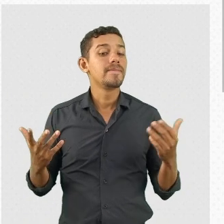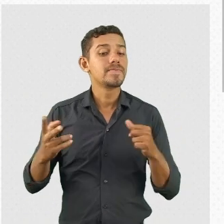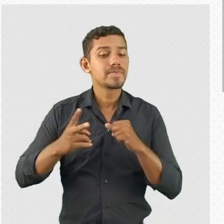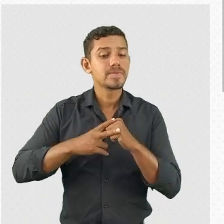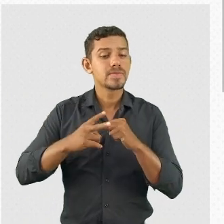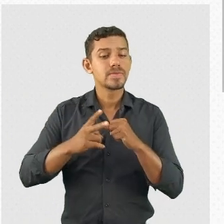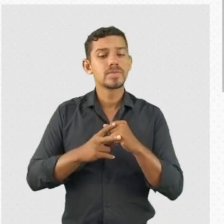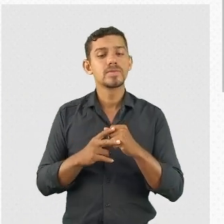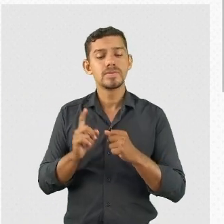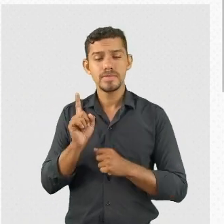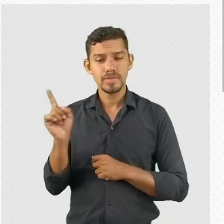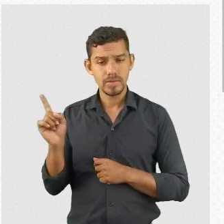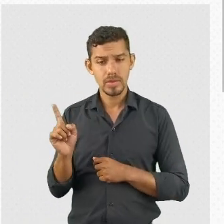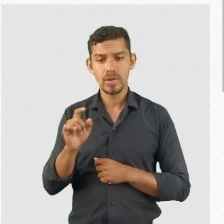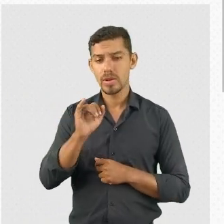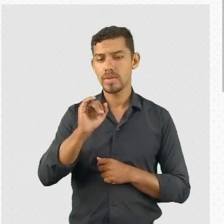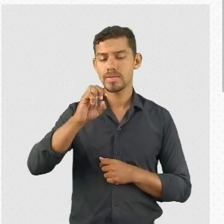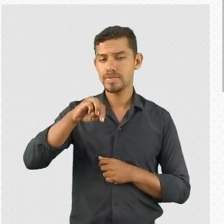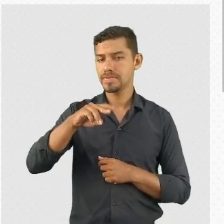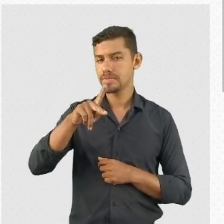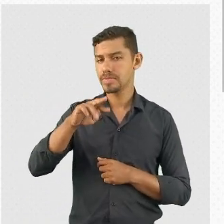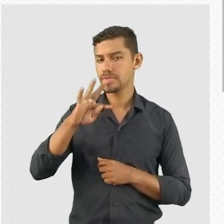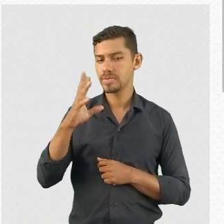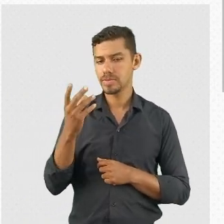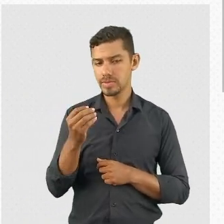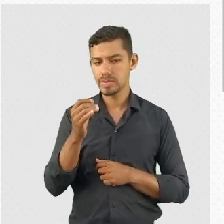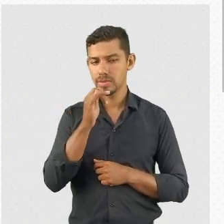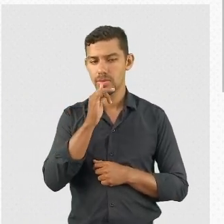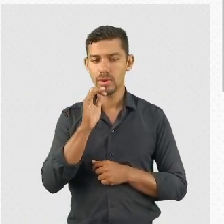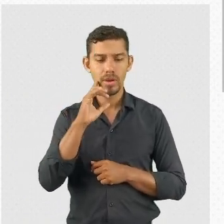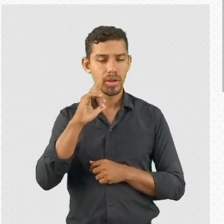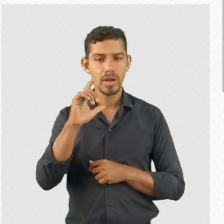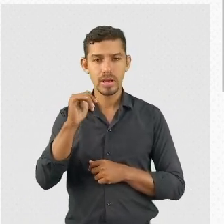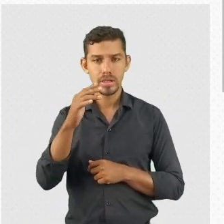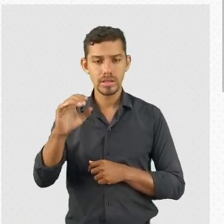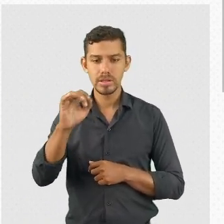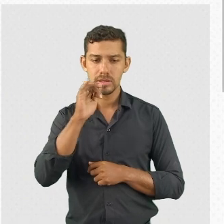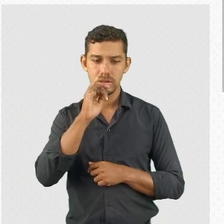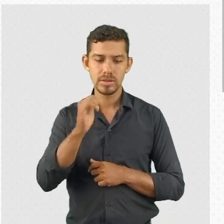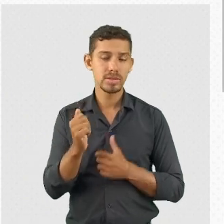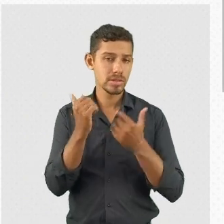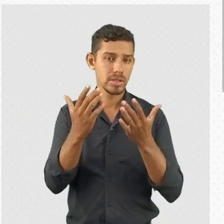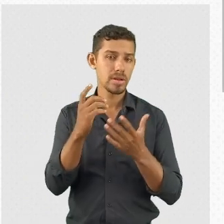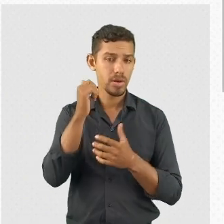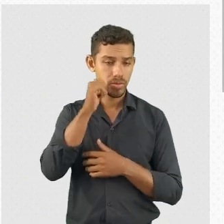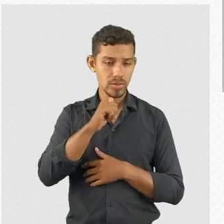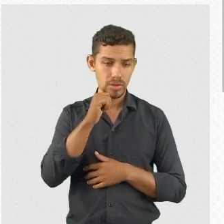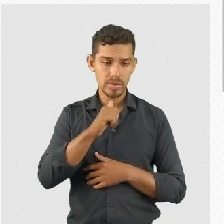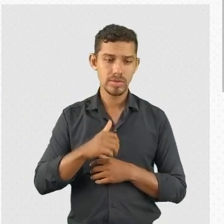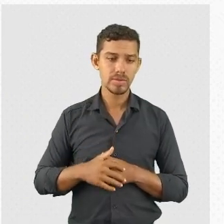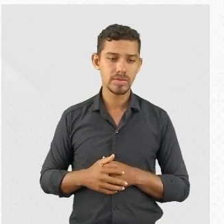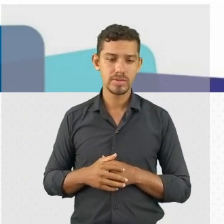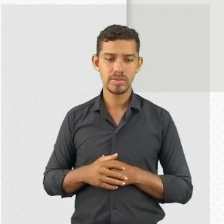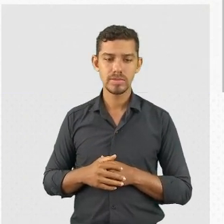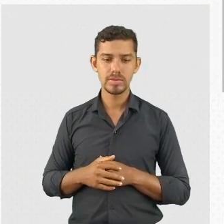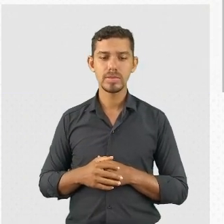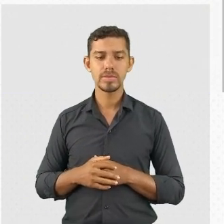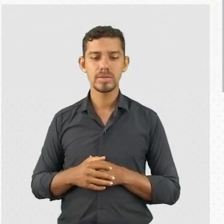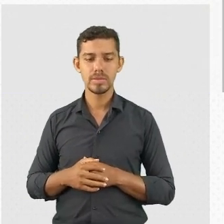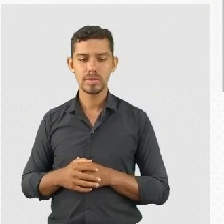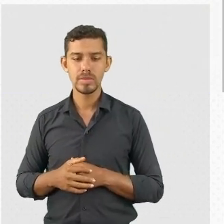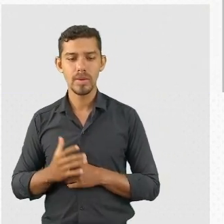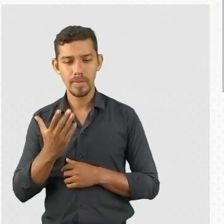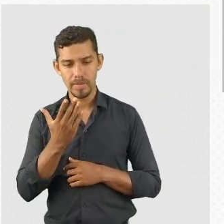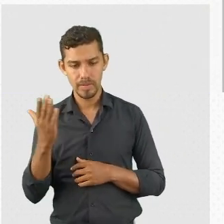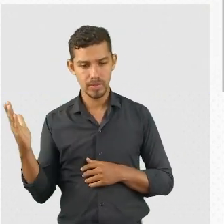verbo conjugado no imperativo descreve a ação que está sendo desempenhada pela mulher. Então, analisa